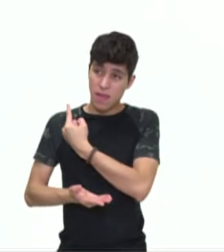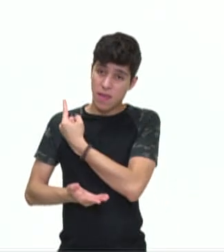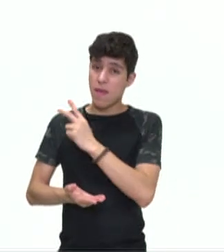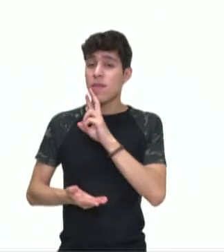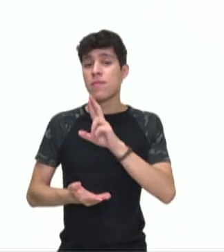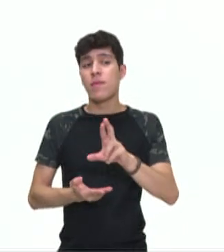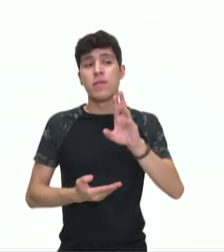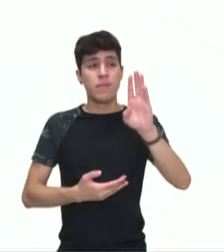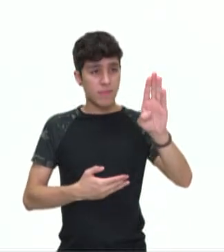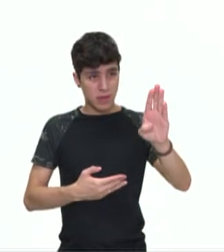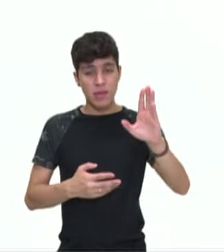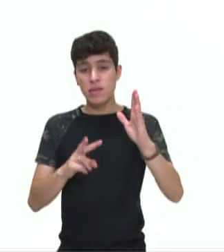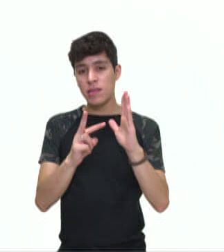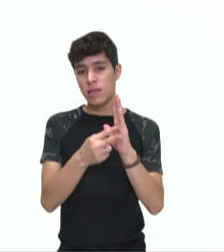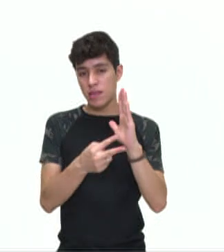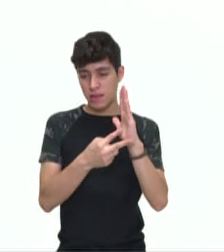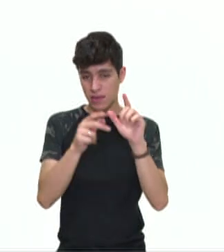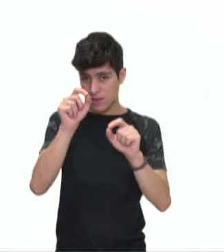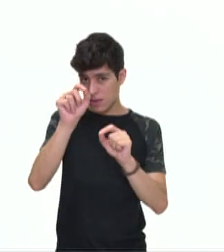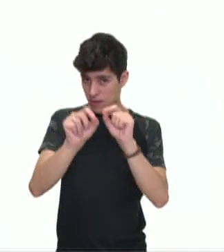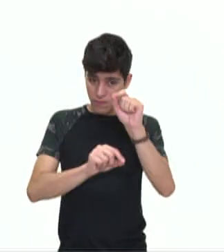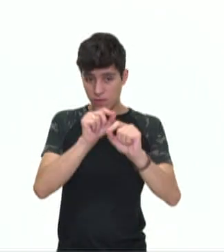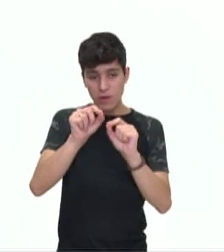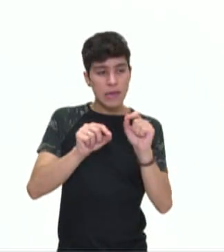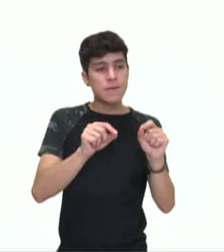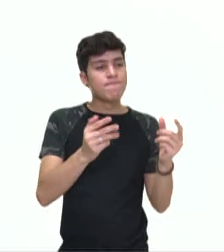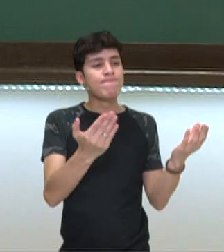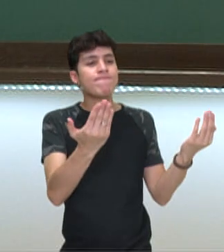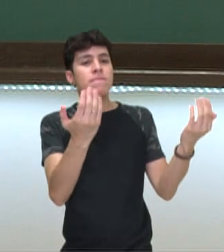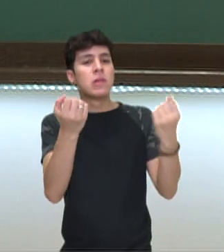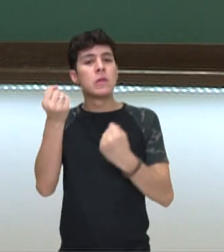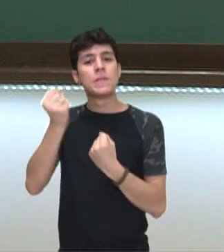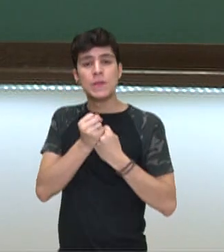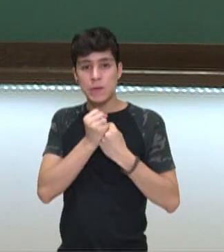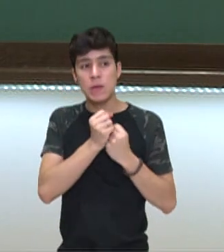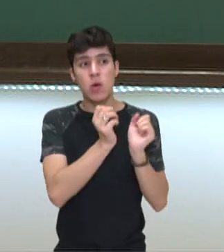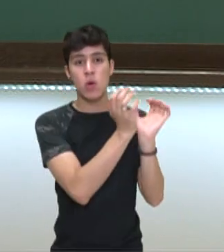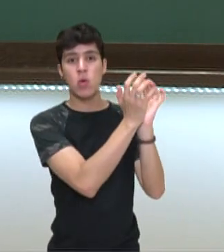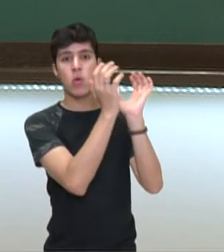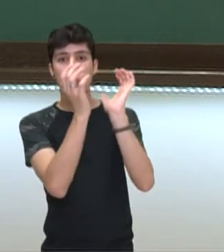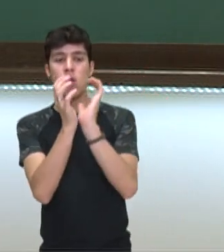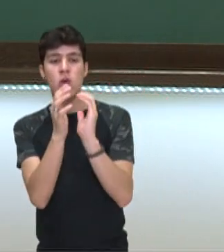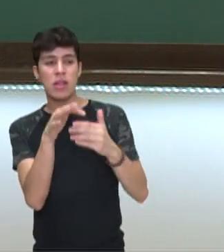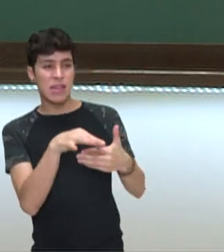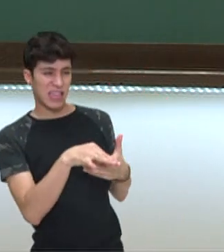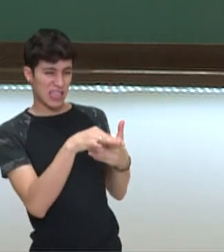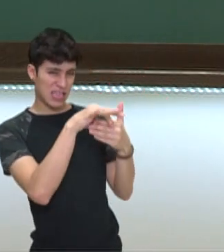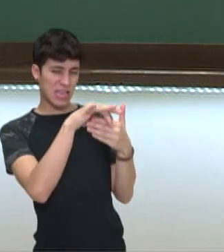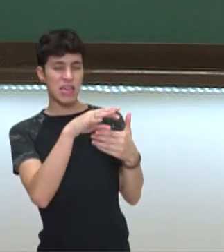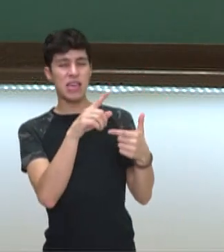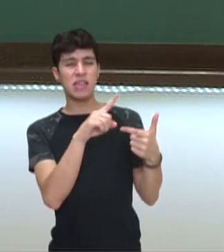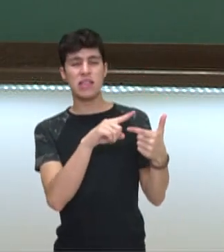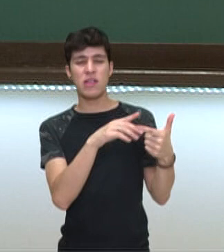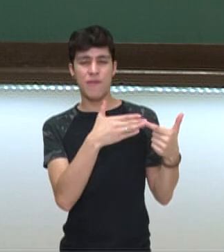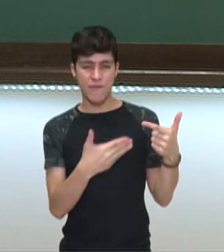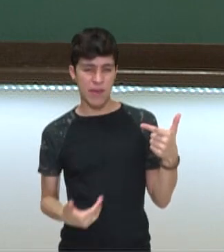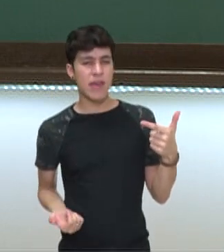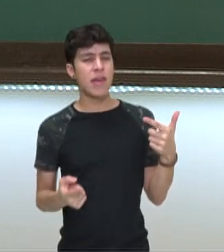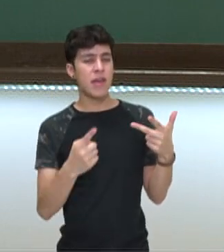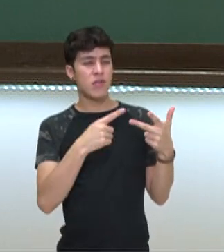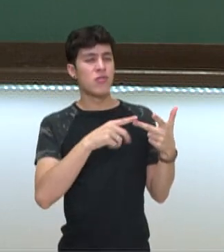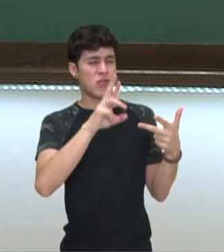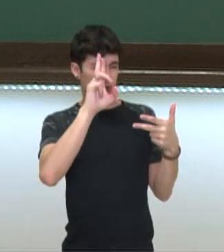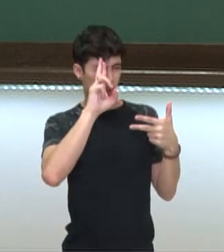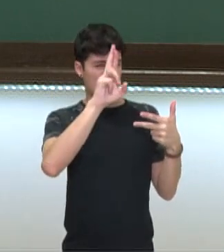B, atrair o poder das oligarquias regionais, isso é, dos governadores dos estados, dos coronéis, tá?